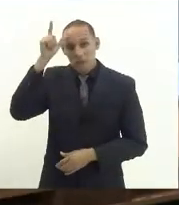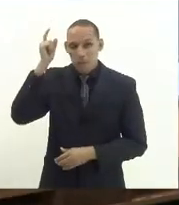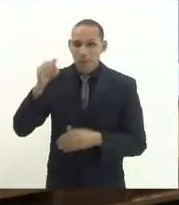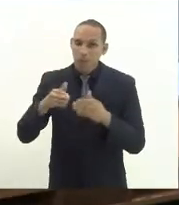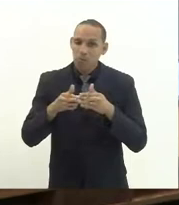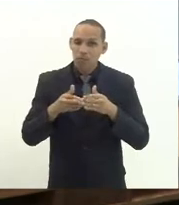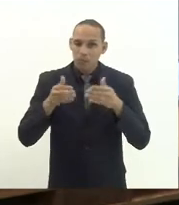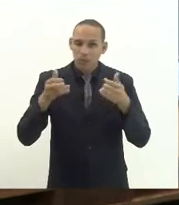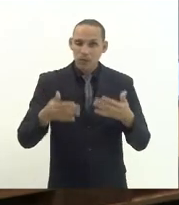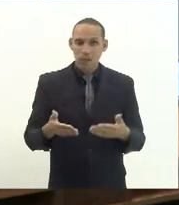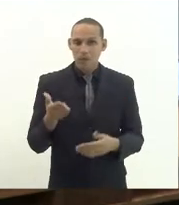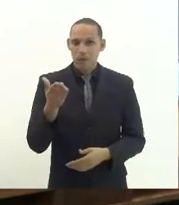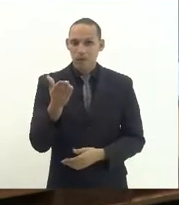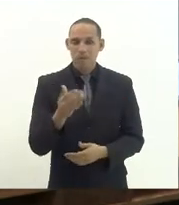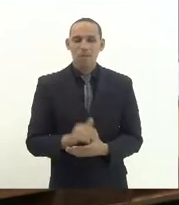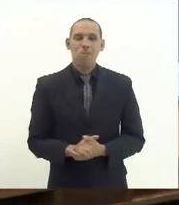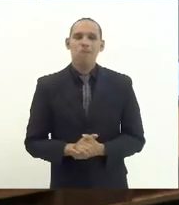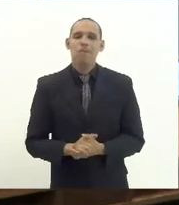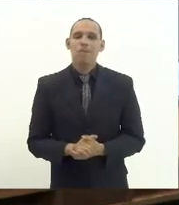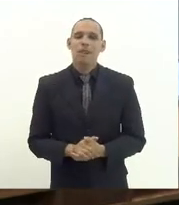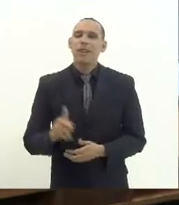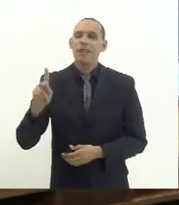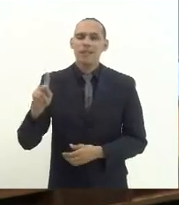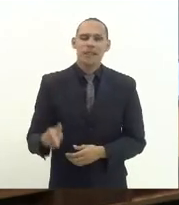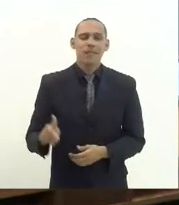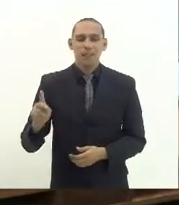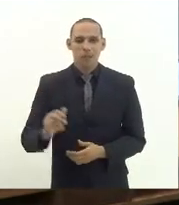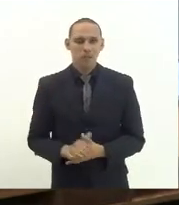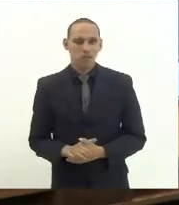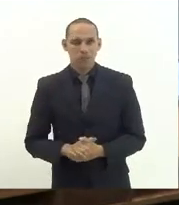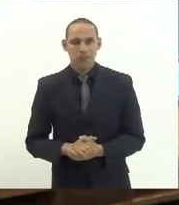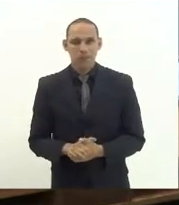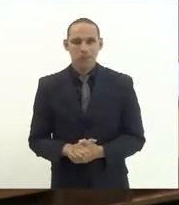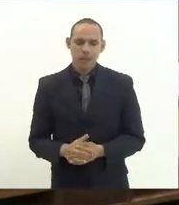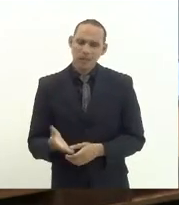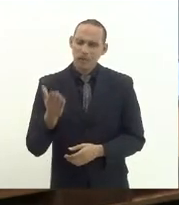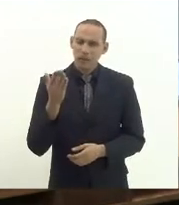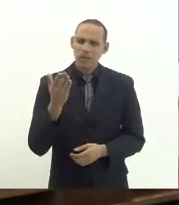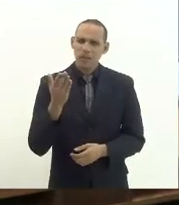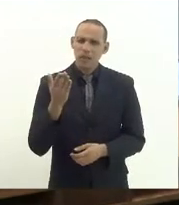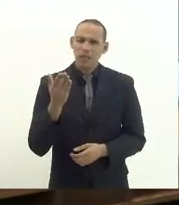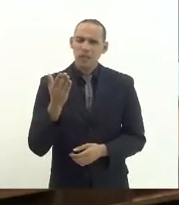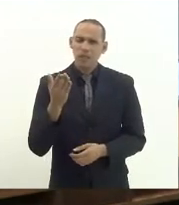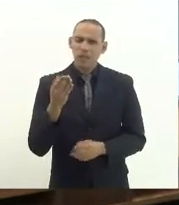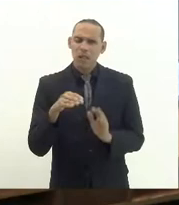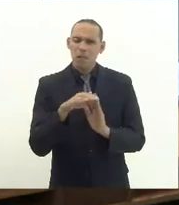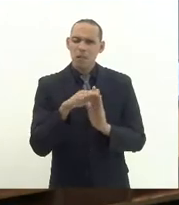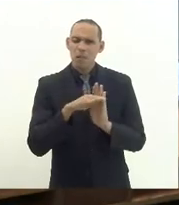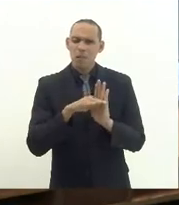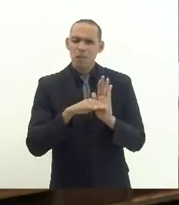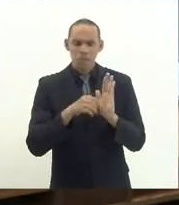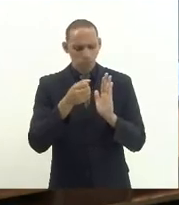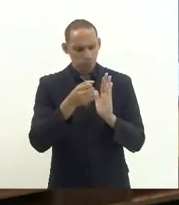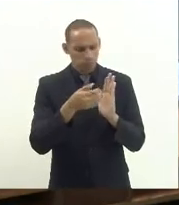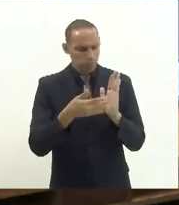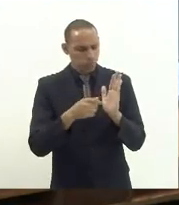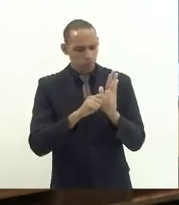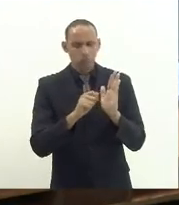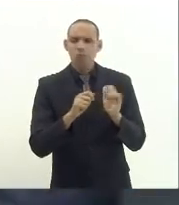questão de ordem seu presidente o senhor fez a pauta